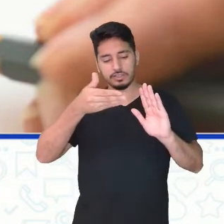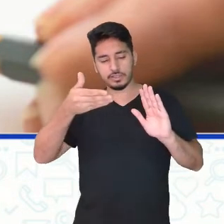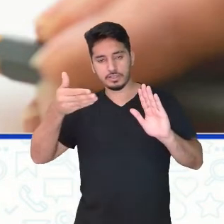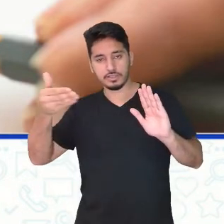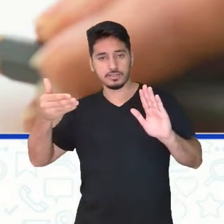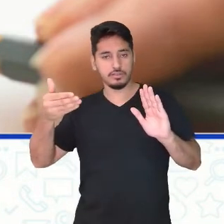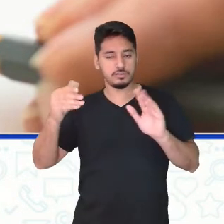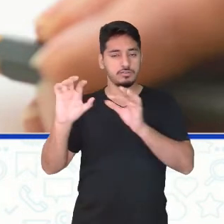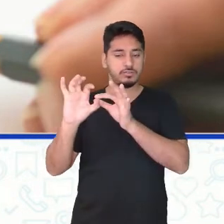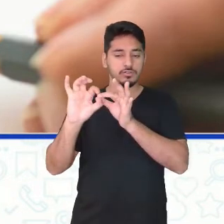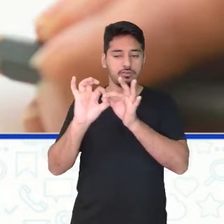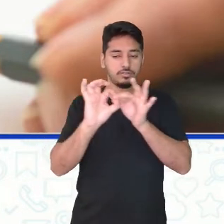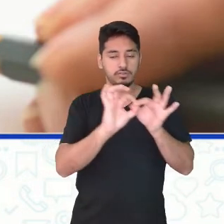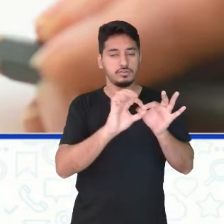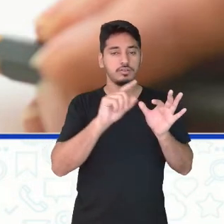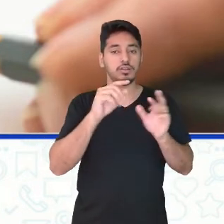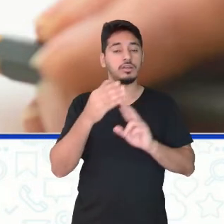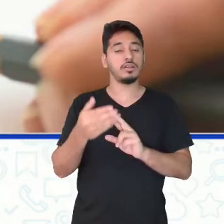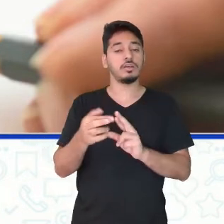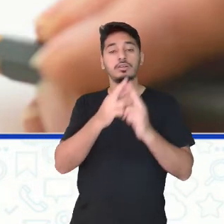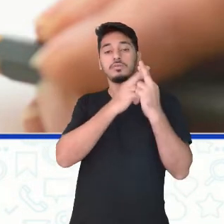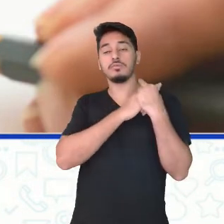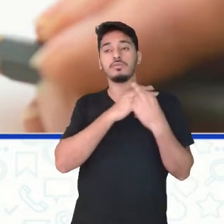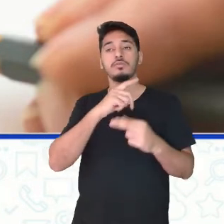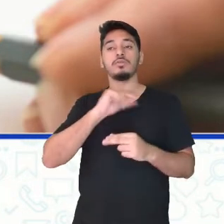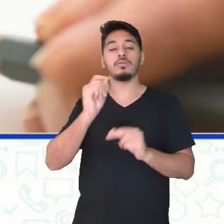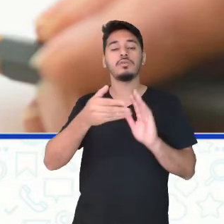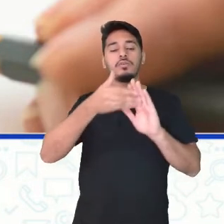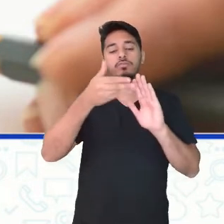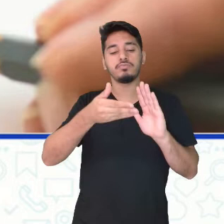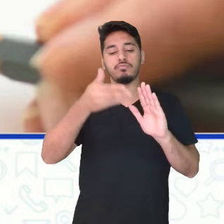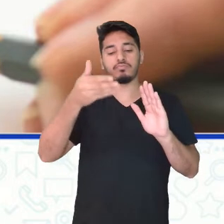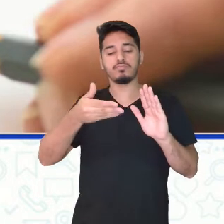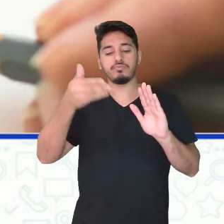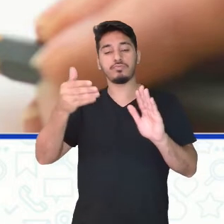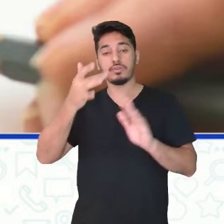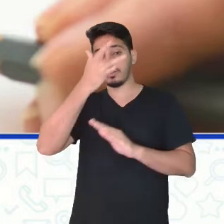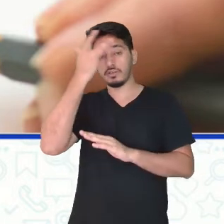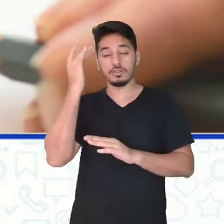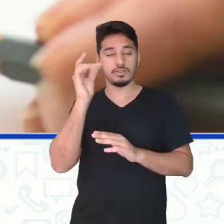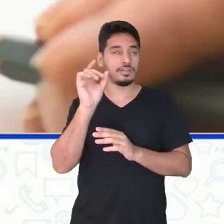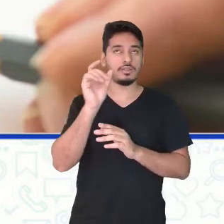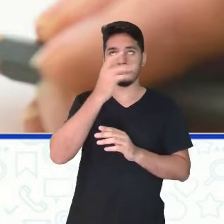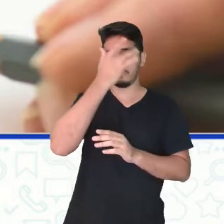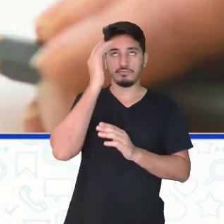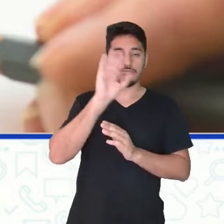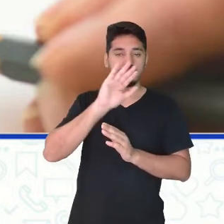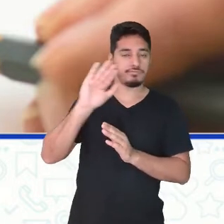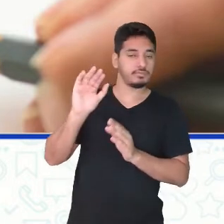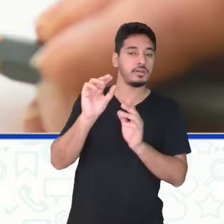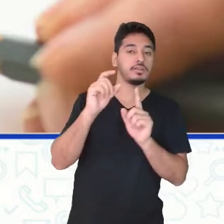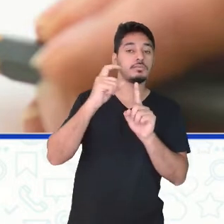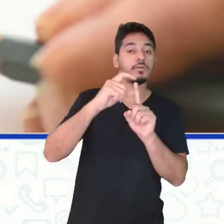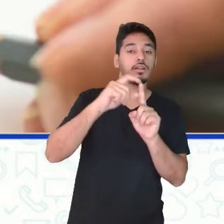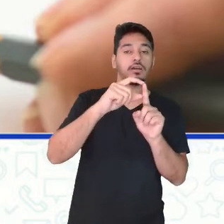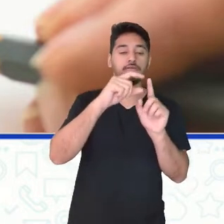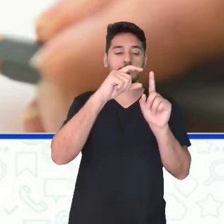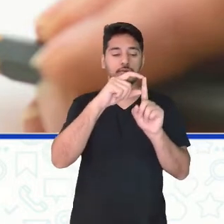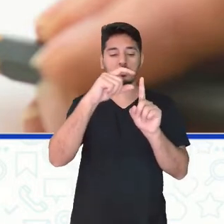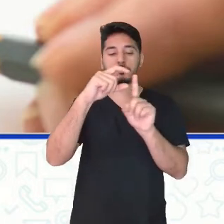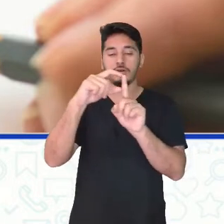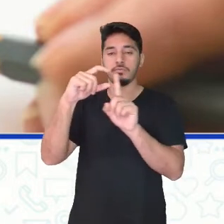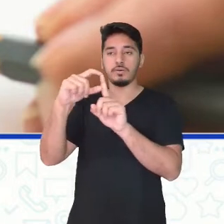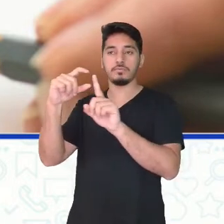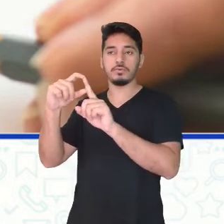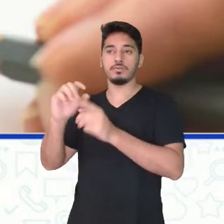a coesão sequencial será responsável por trazer uma sequência das palavras. Essa conexão entre as palavras é feita